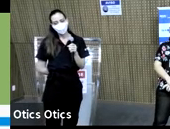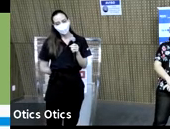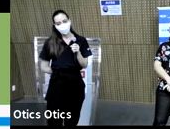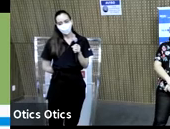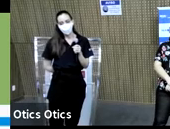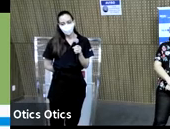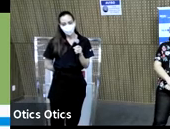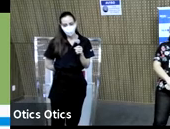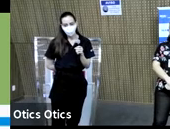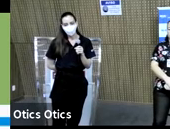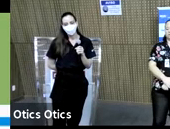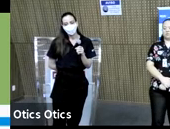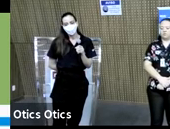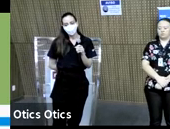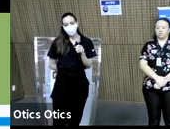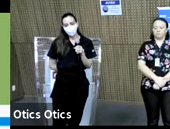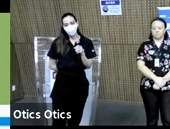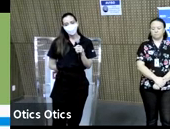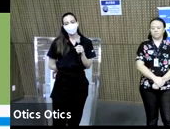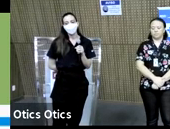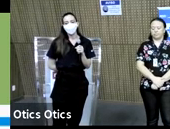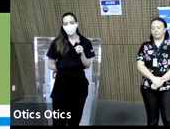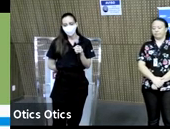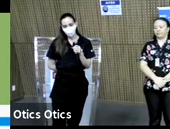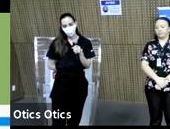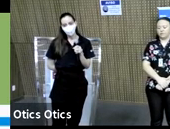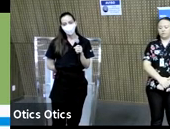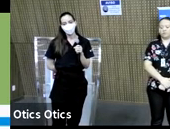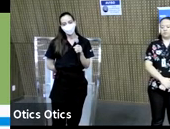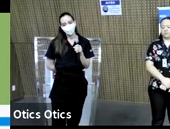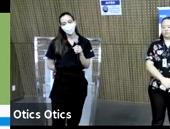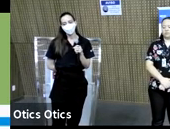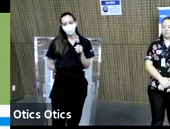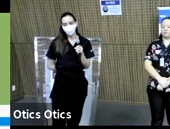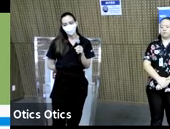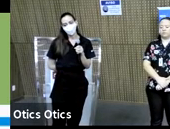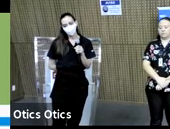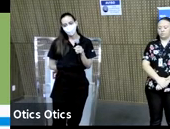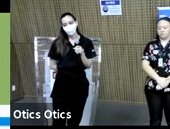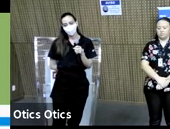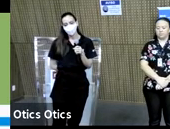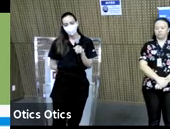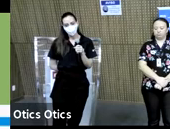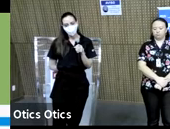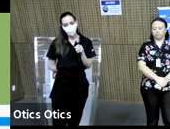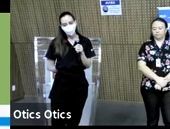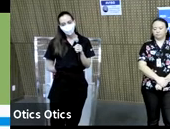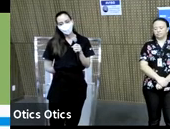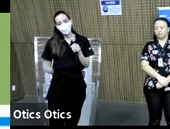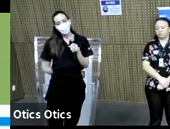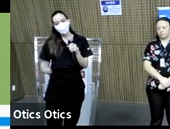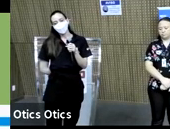Da realização dos testes, então 100% em 2020, T1 e T2 e 2021